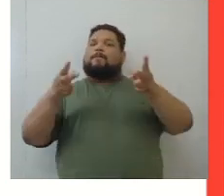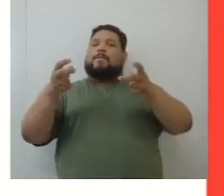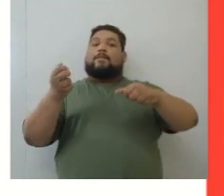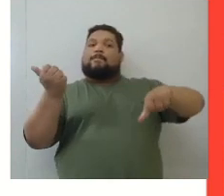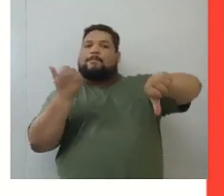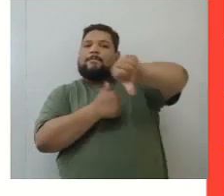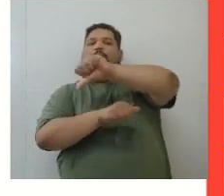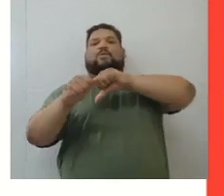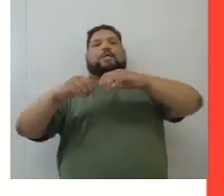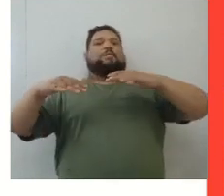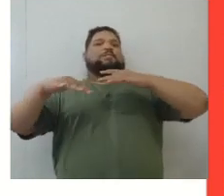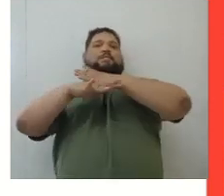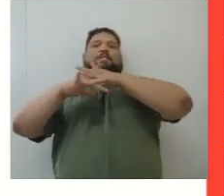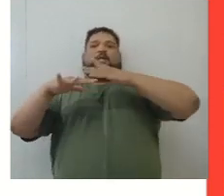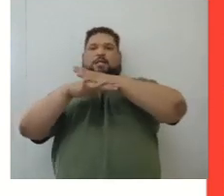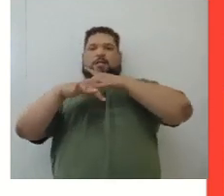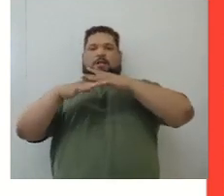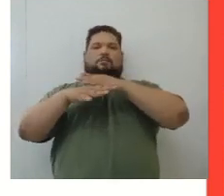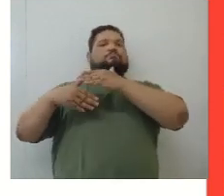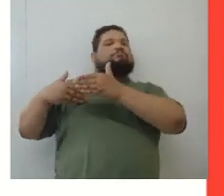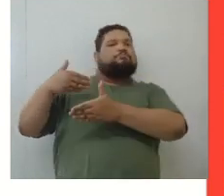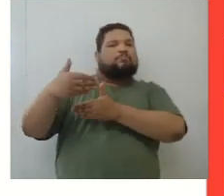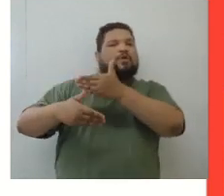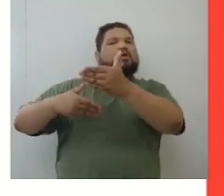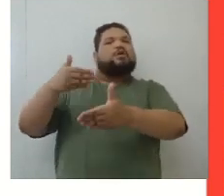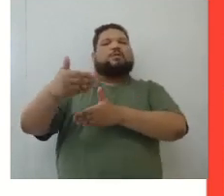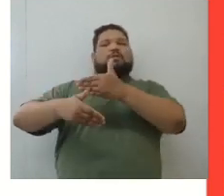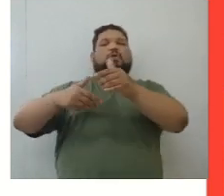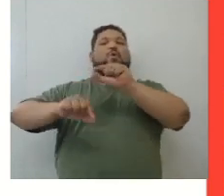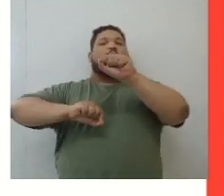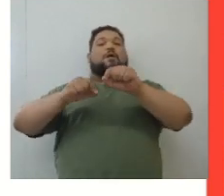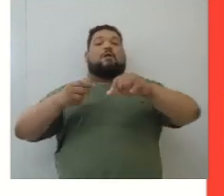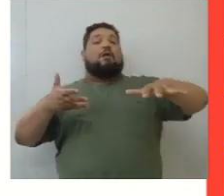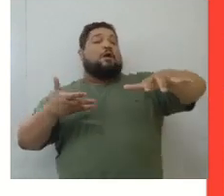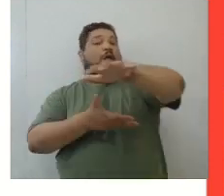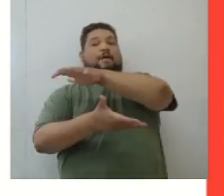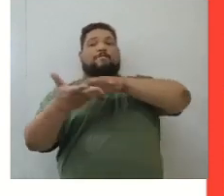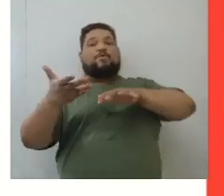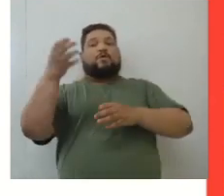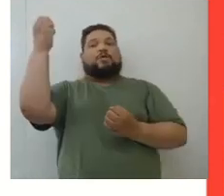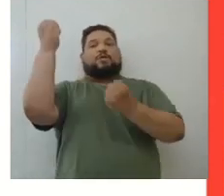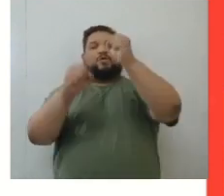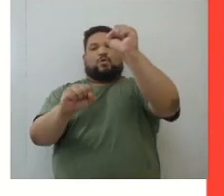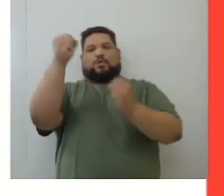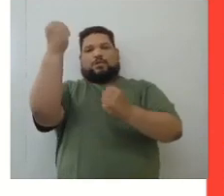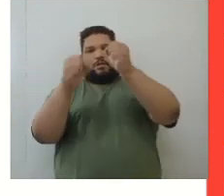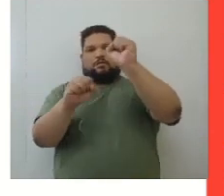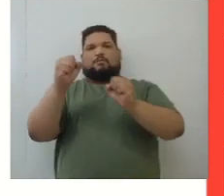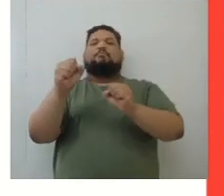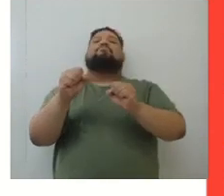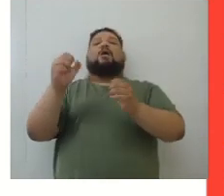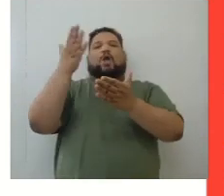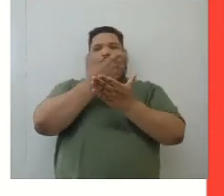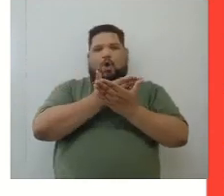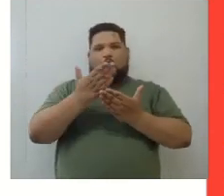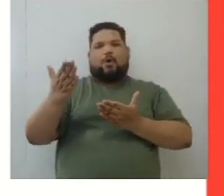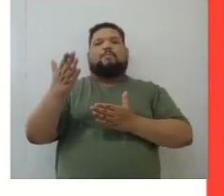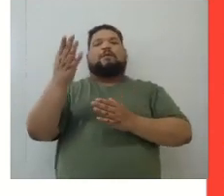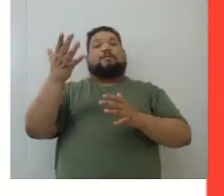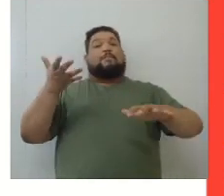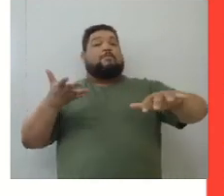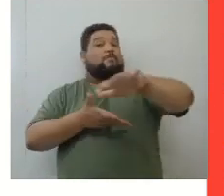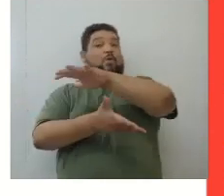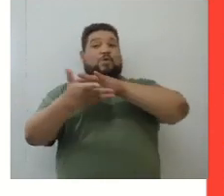a isso, o processo de formação das chamadas revoluções industriais. Quando a partir desse movimento da